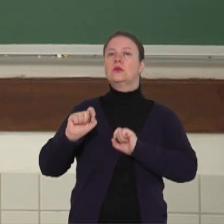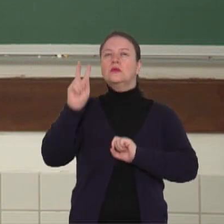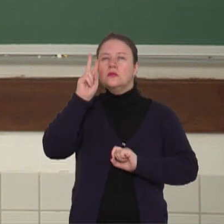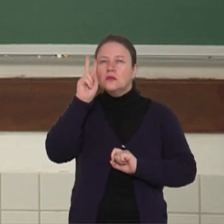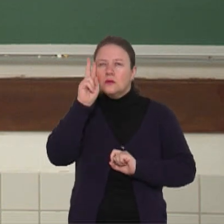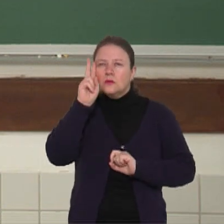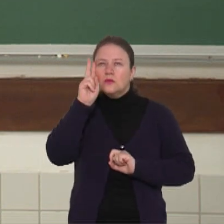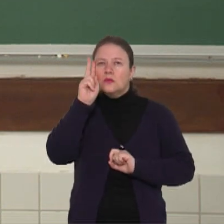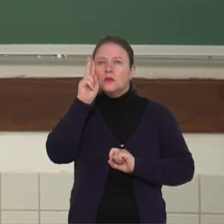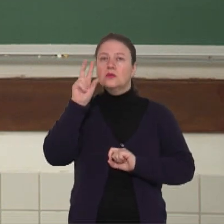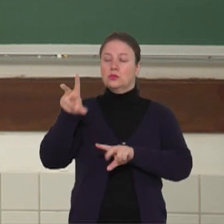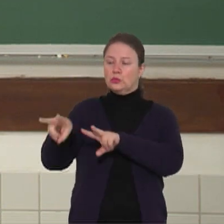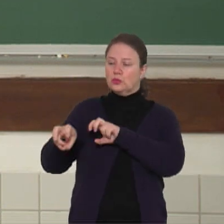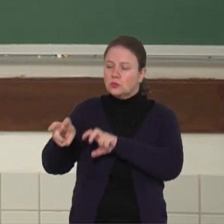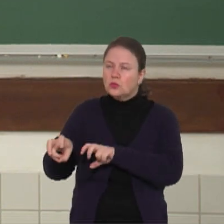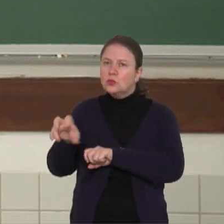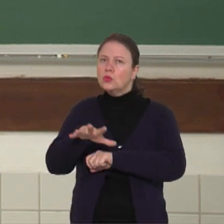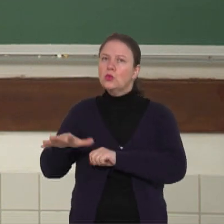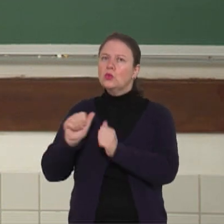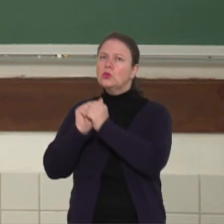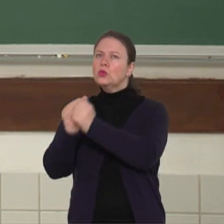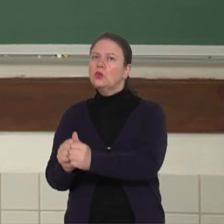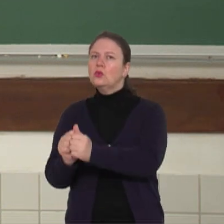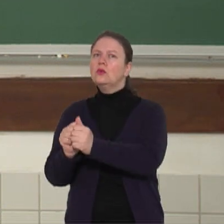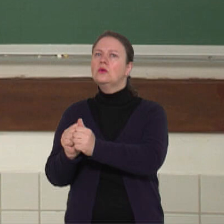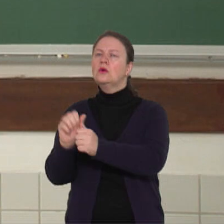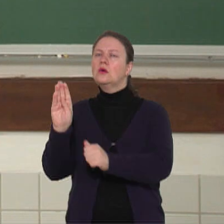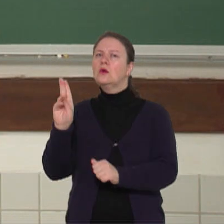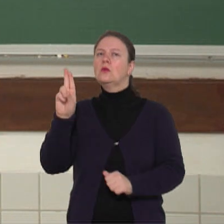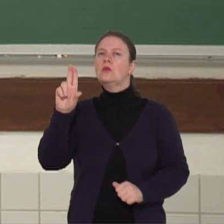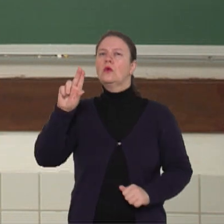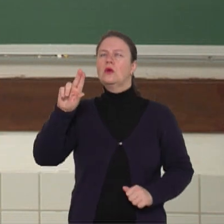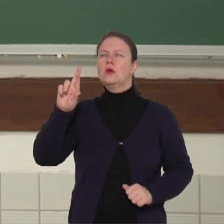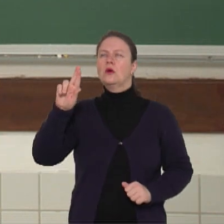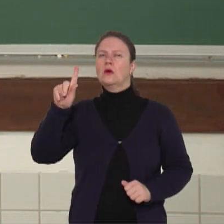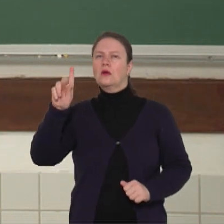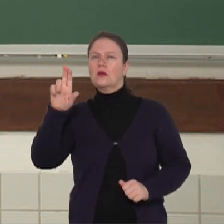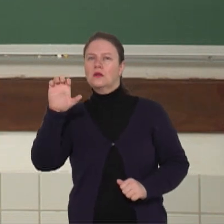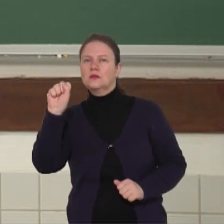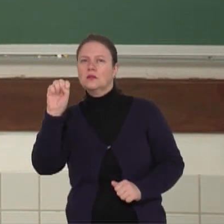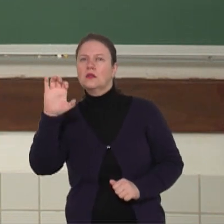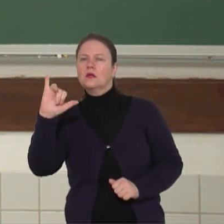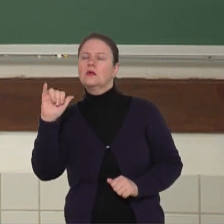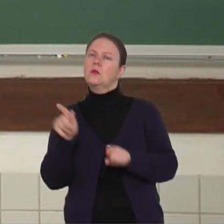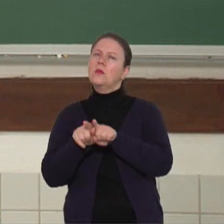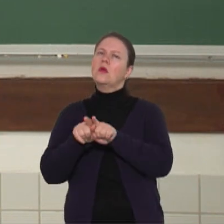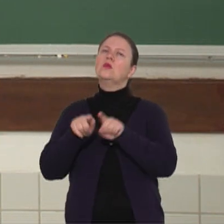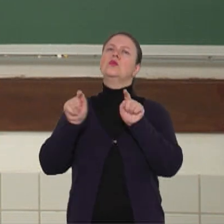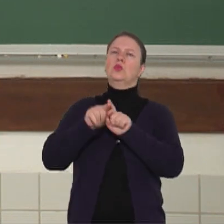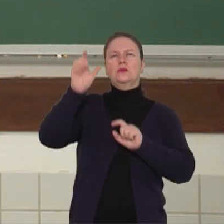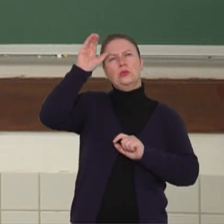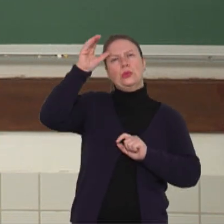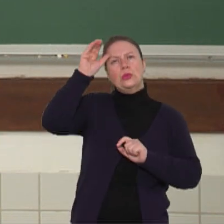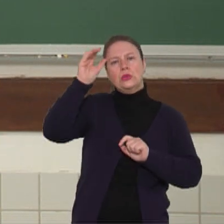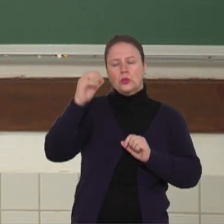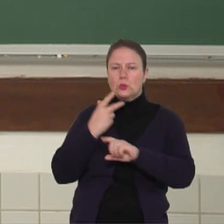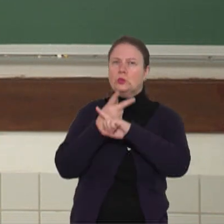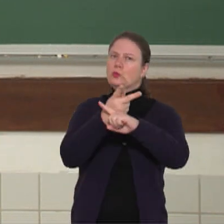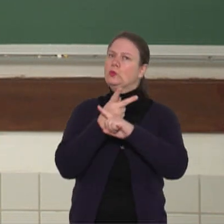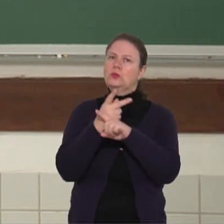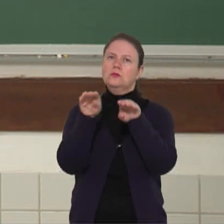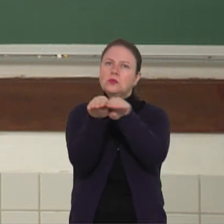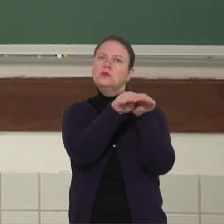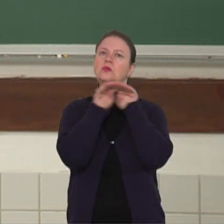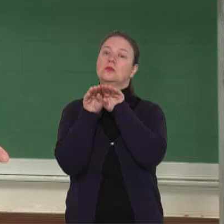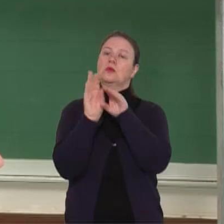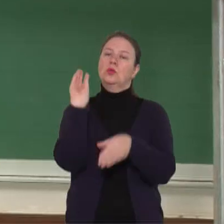né? Os camponeses, juntamente com a burguesia, que vão fazer essa tomada de consciência e busca de igualdade dentro da França. Por